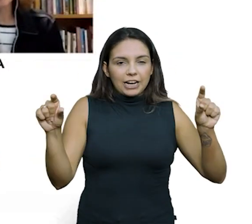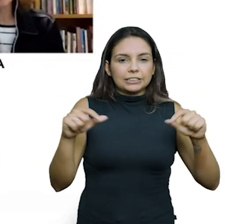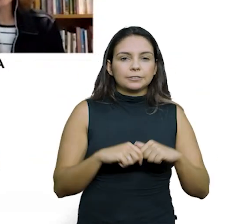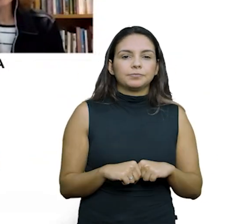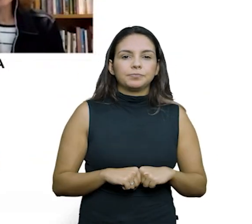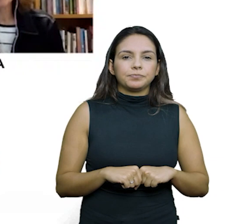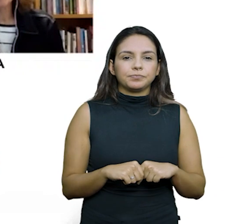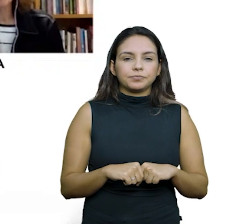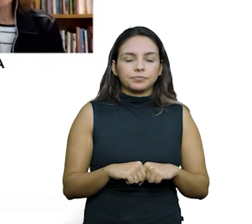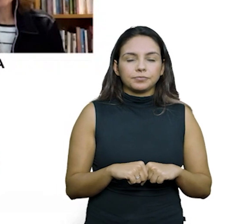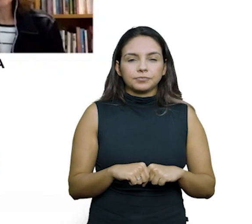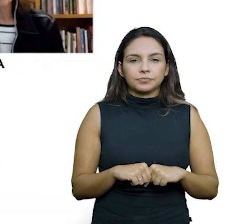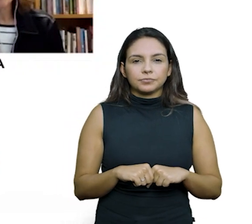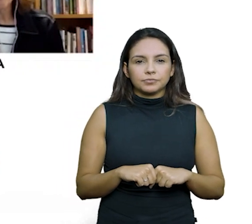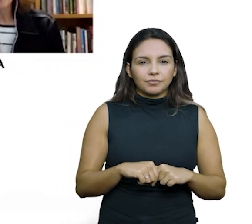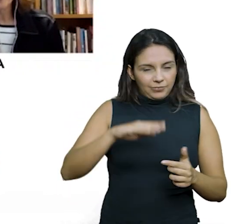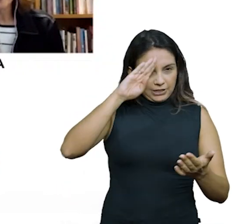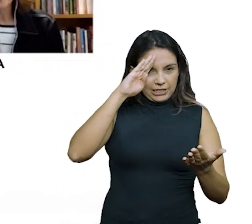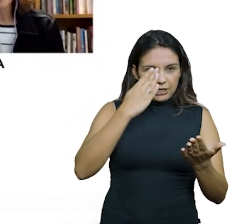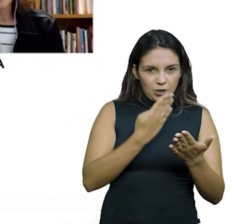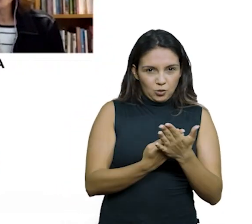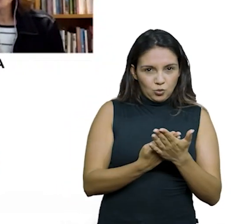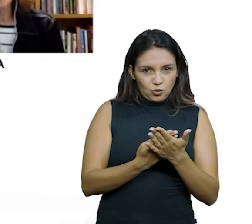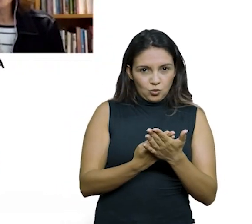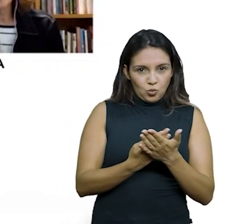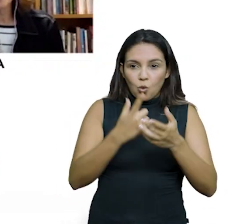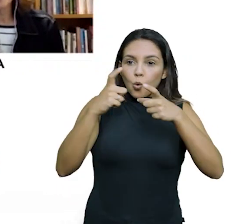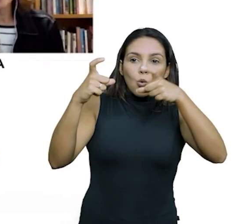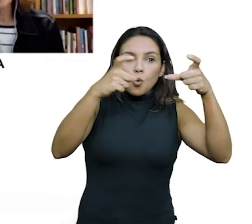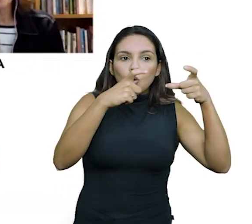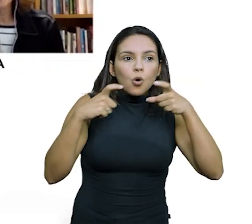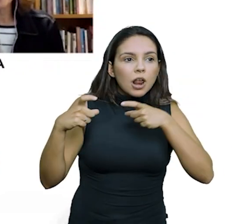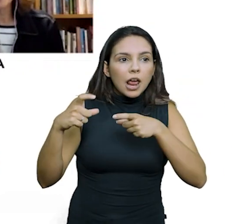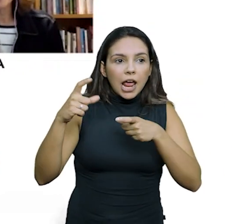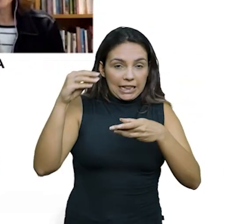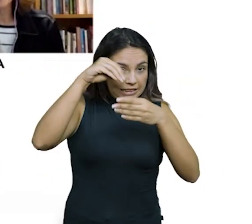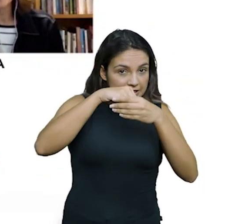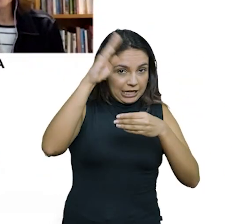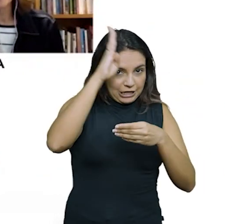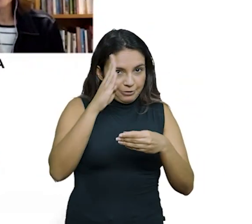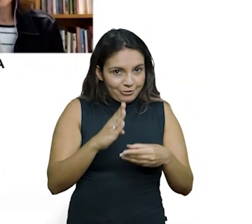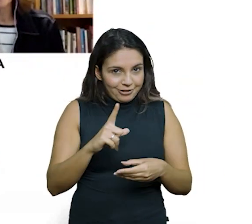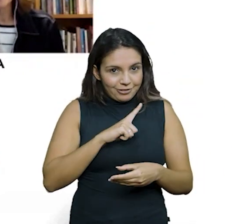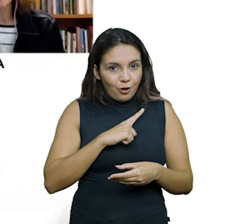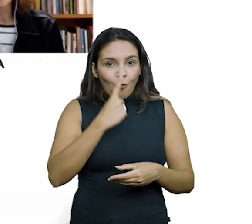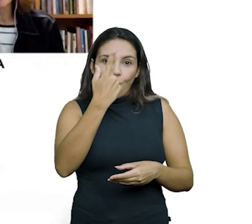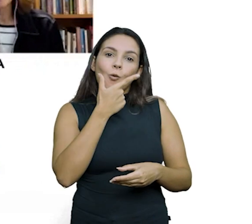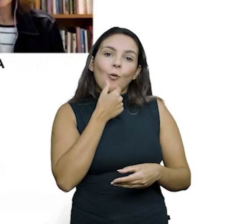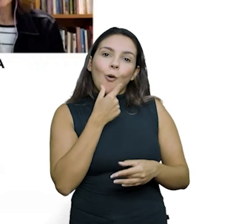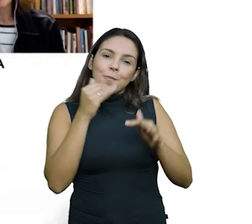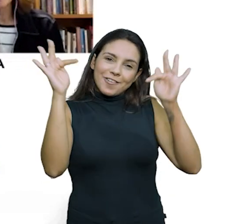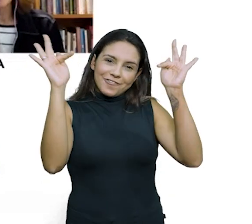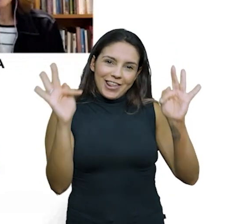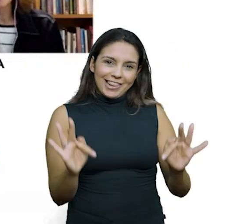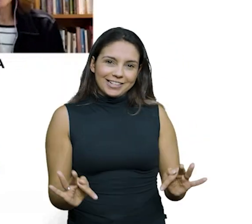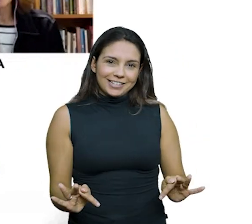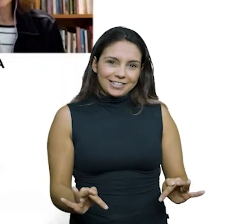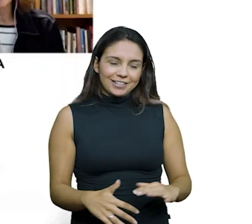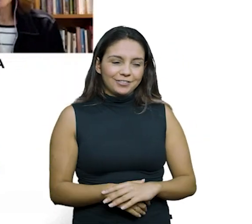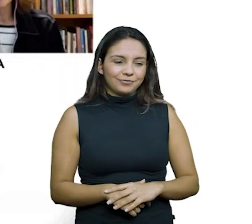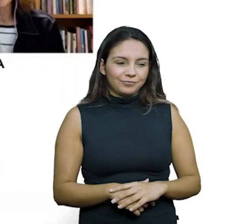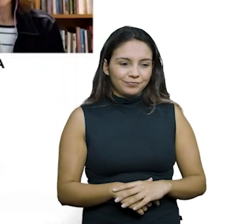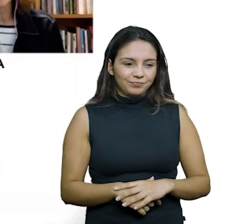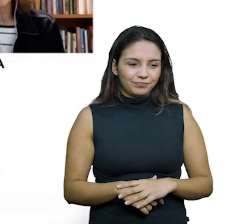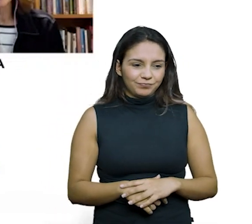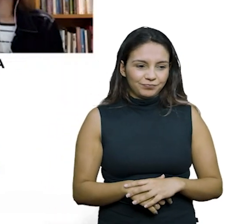maravilhosa. Ele fala assim: acredito que em algum lugar, possivelmente no Brasil, exista um homem feliz.